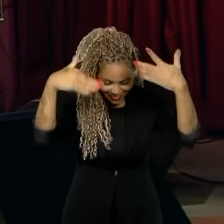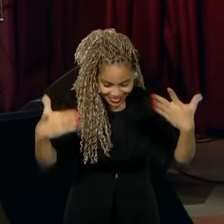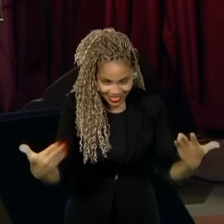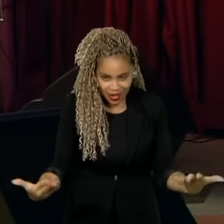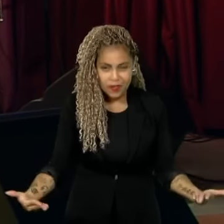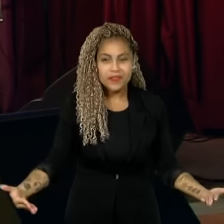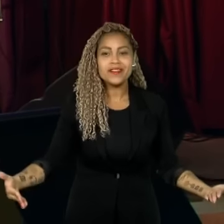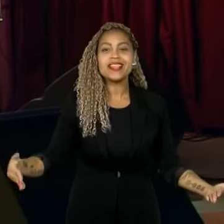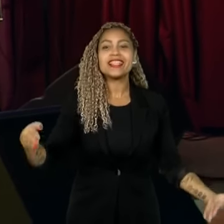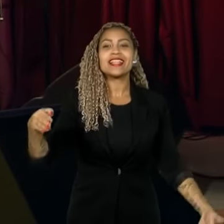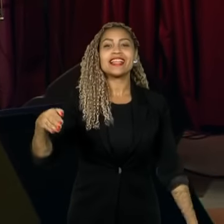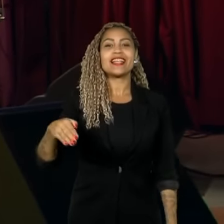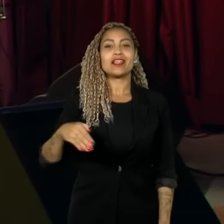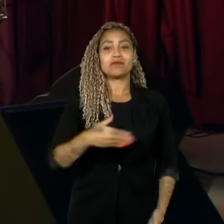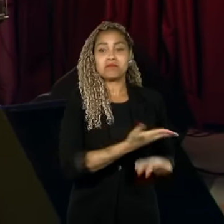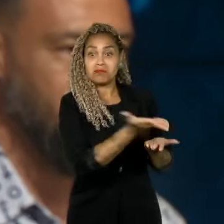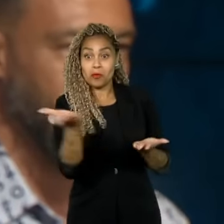Nagô.